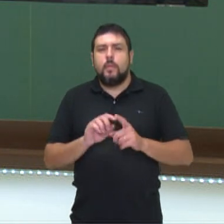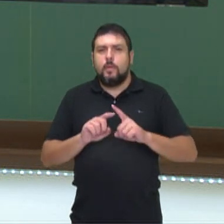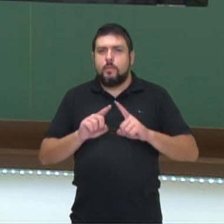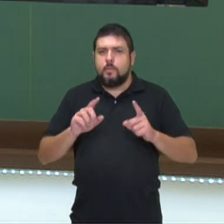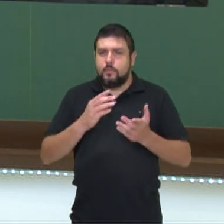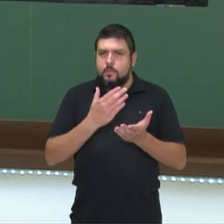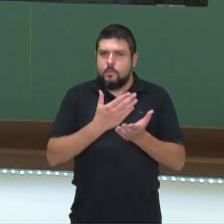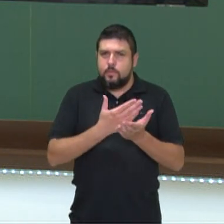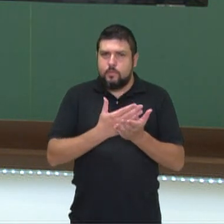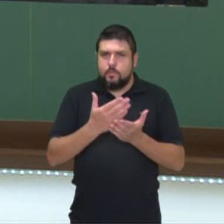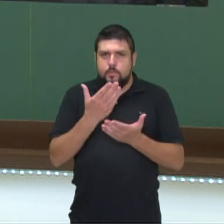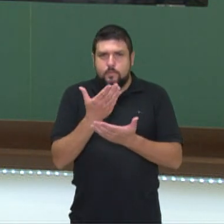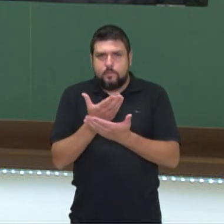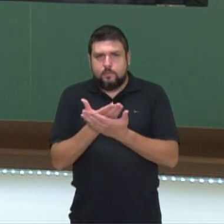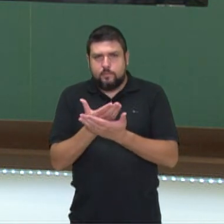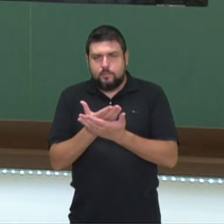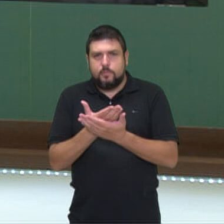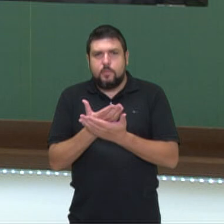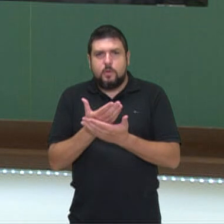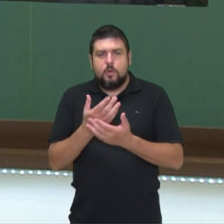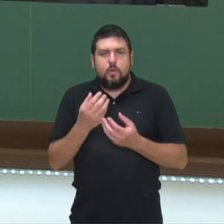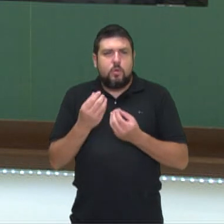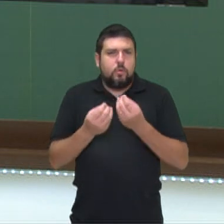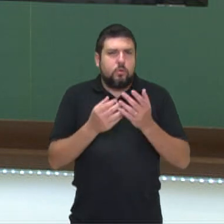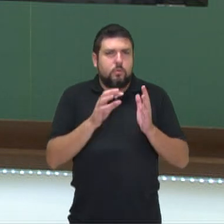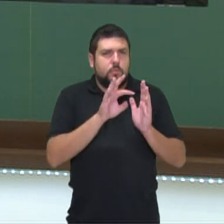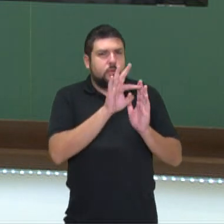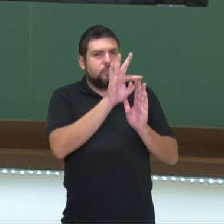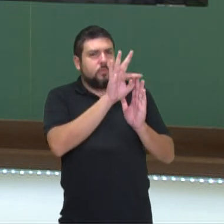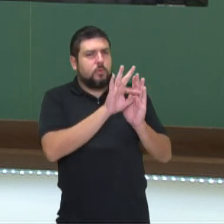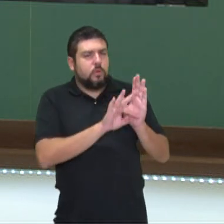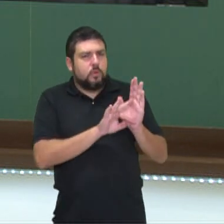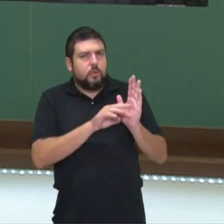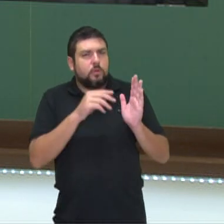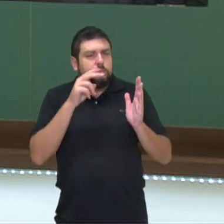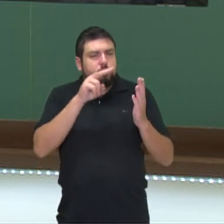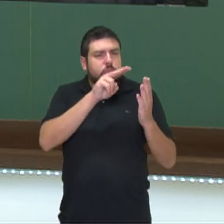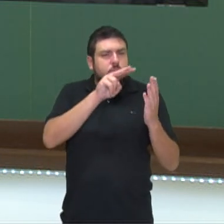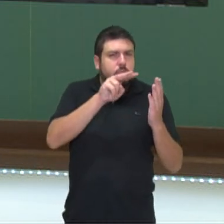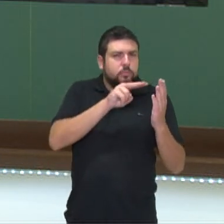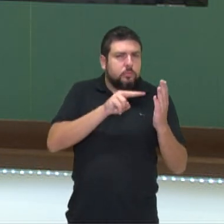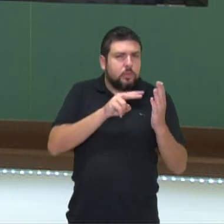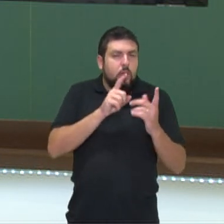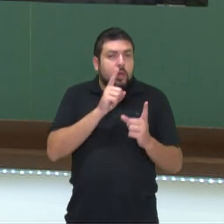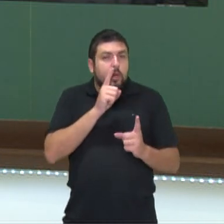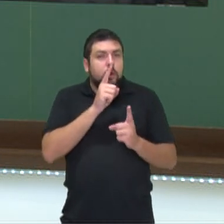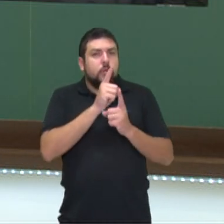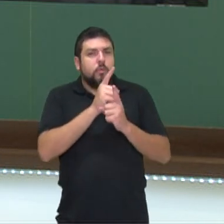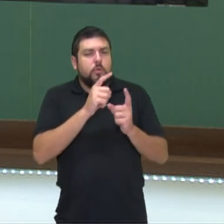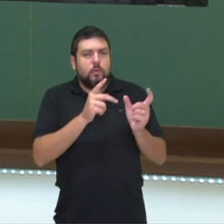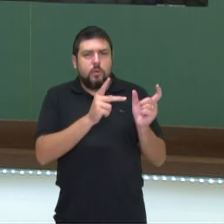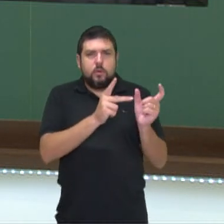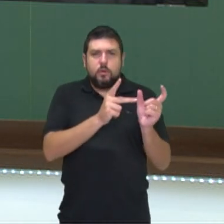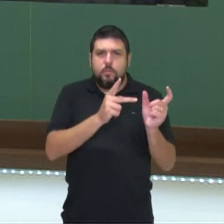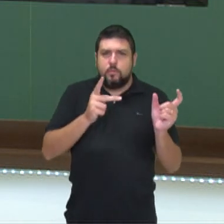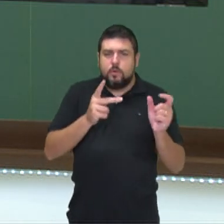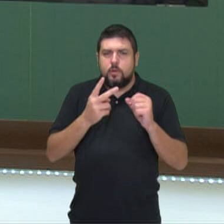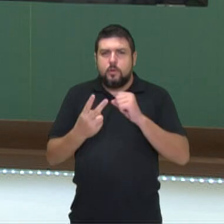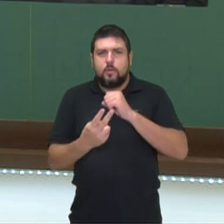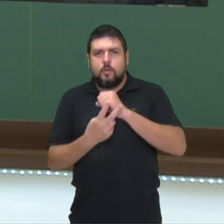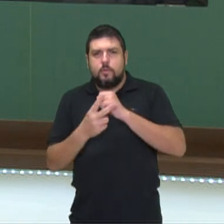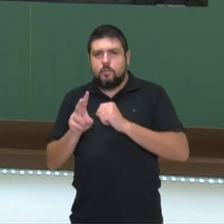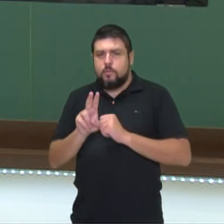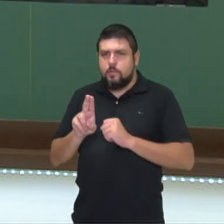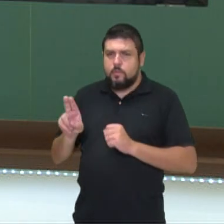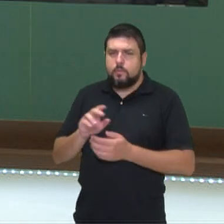para embasarmos aí a questão textual, para encontrarmos aí os predicados, precisamos de texto, de oração, temos uma